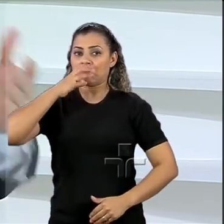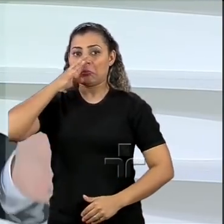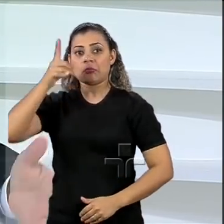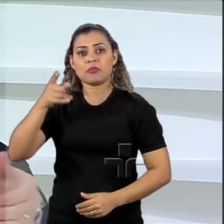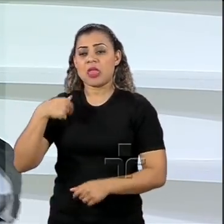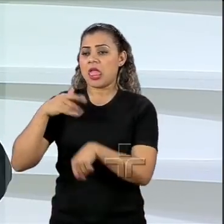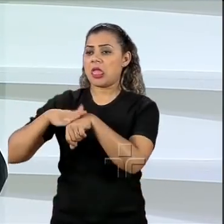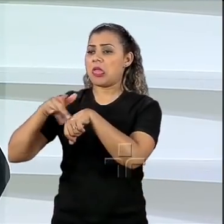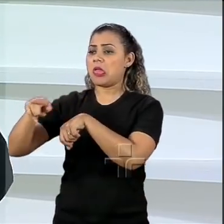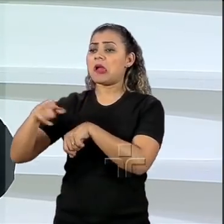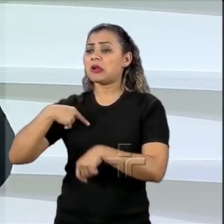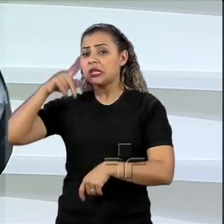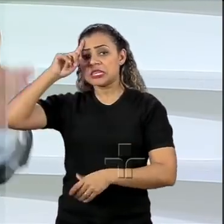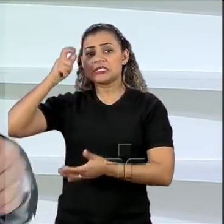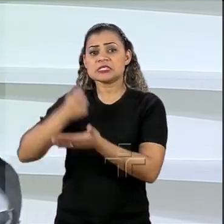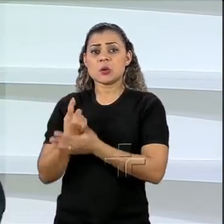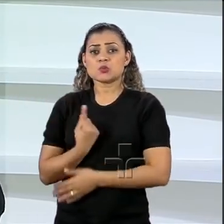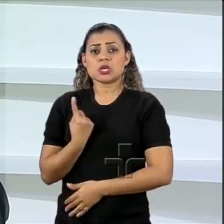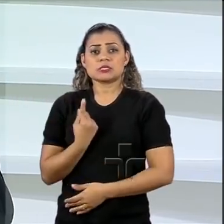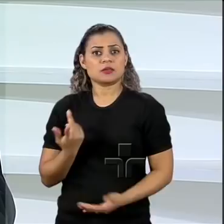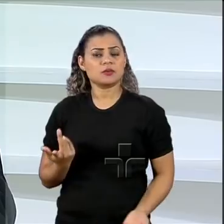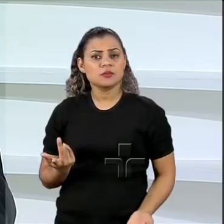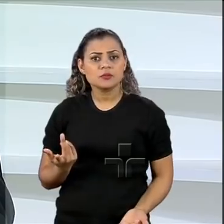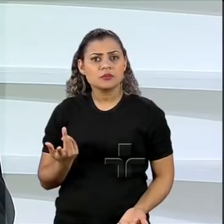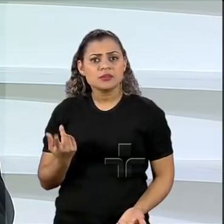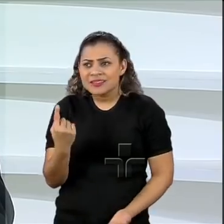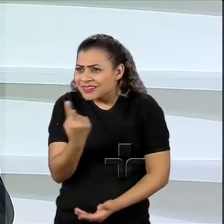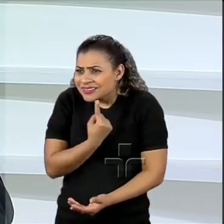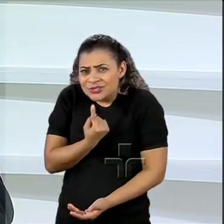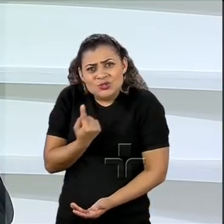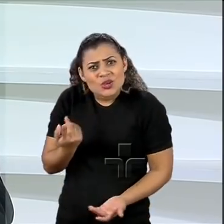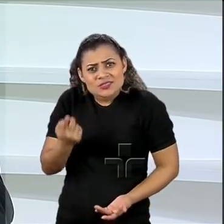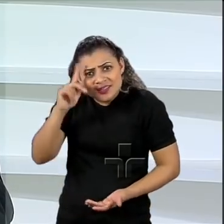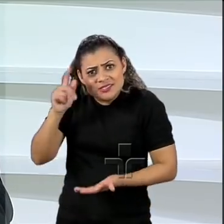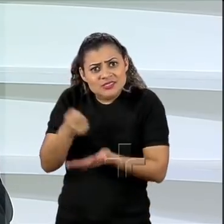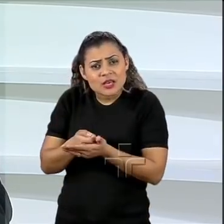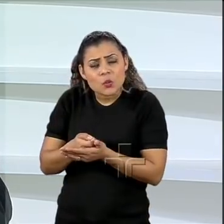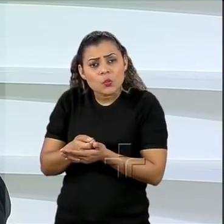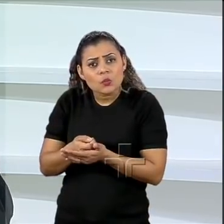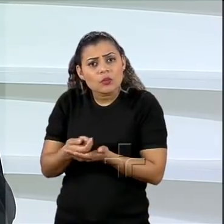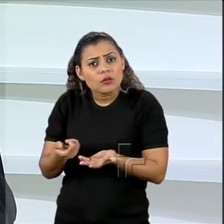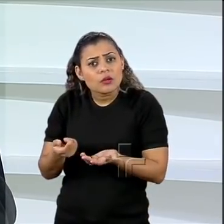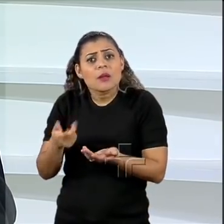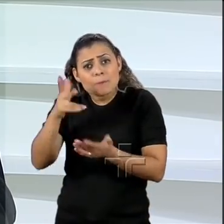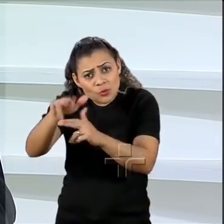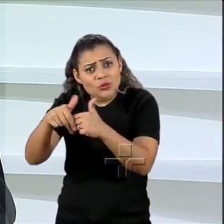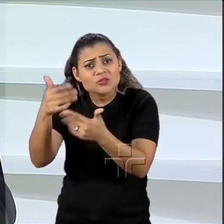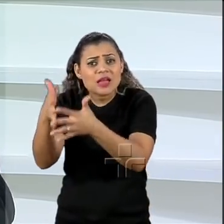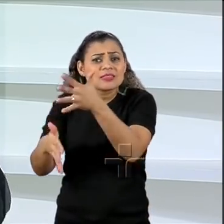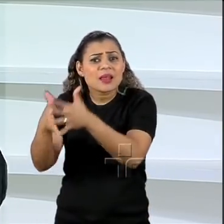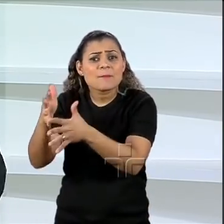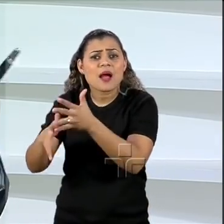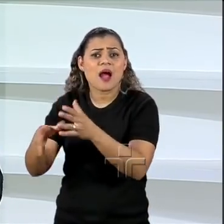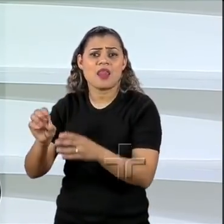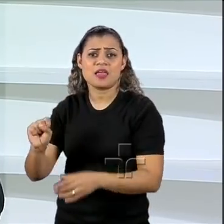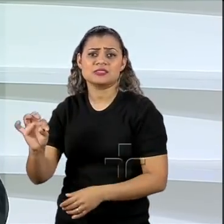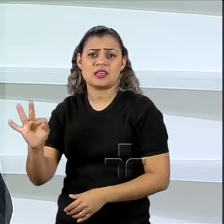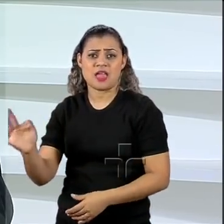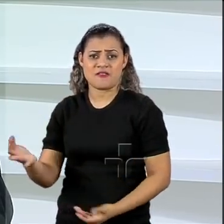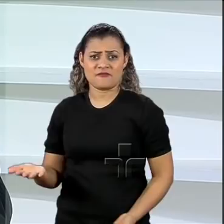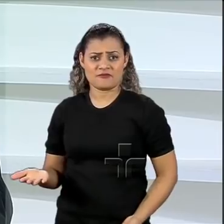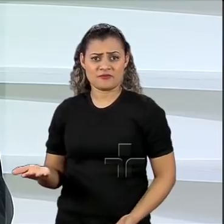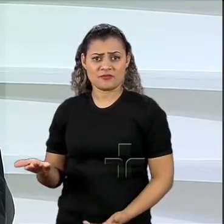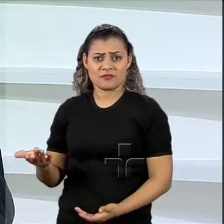individualmente para pedido de vista, para intervenções desse tipo e que tumultuam a vida da instituição e o funcionamento do